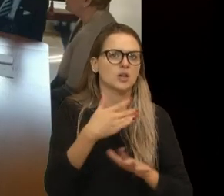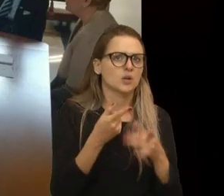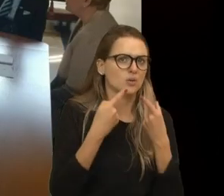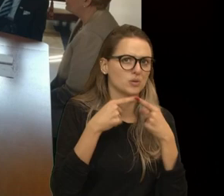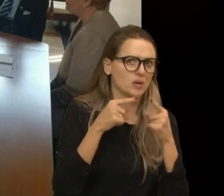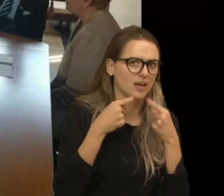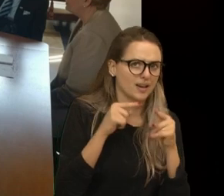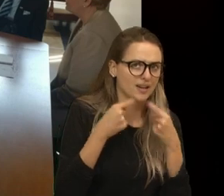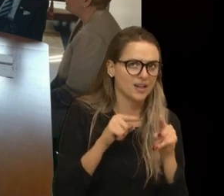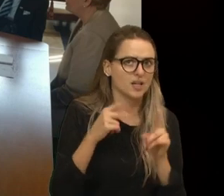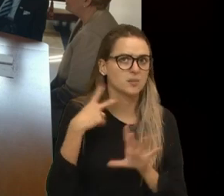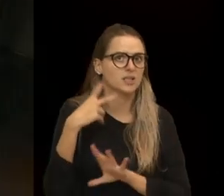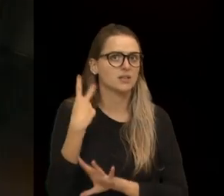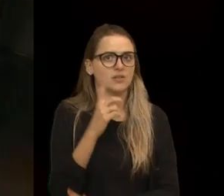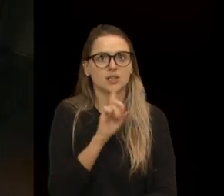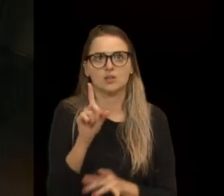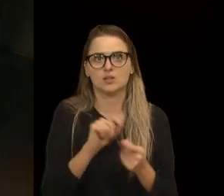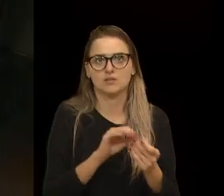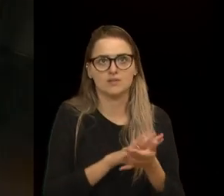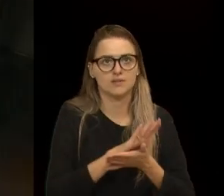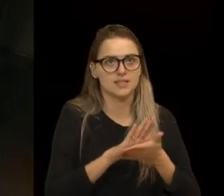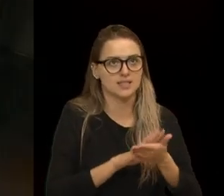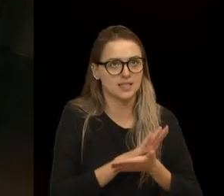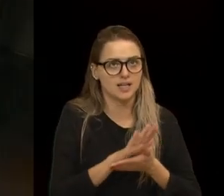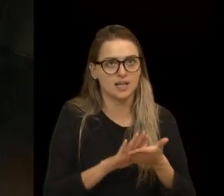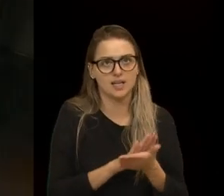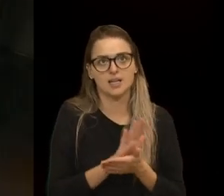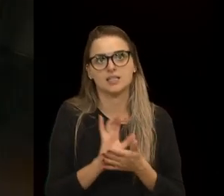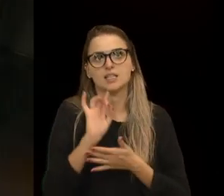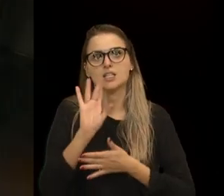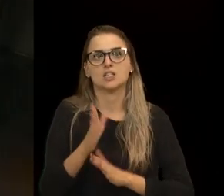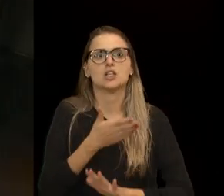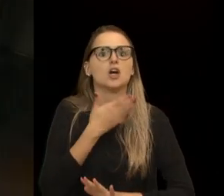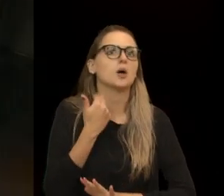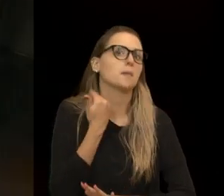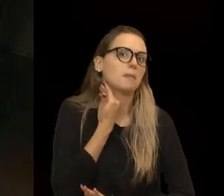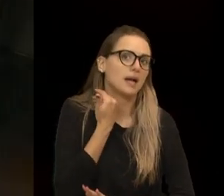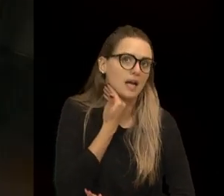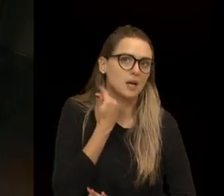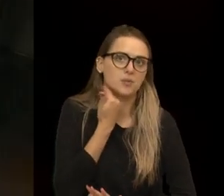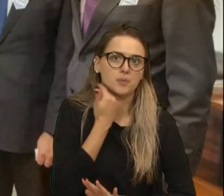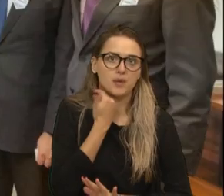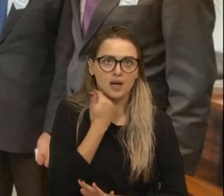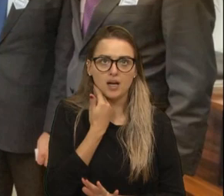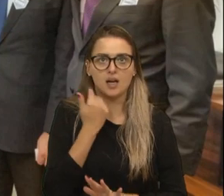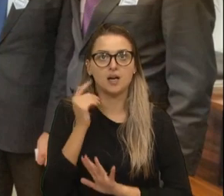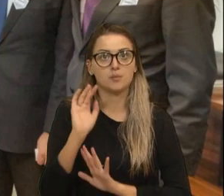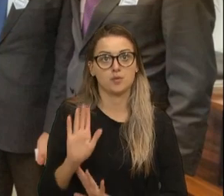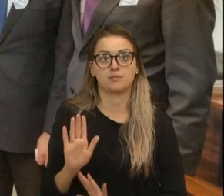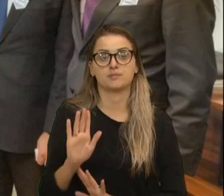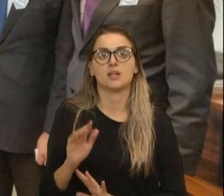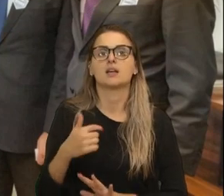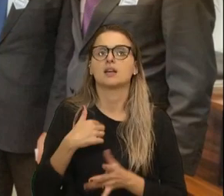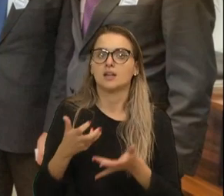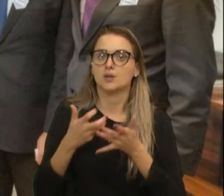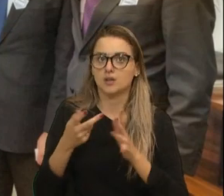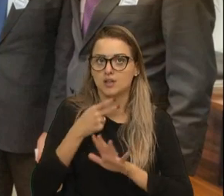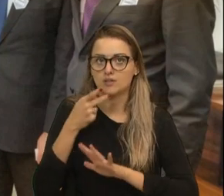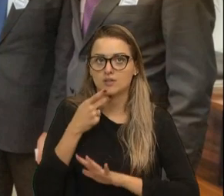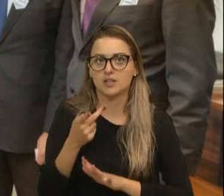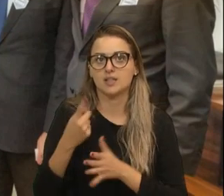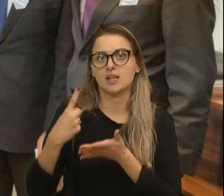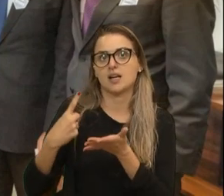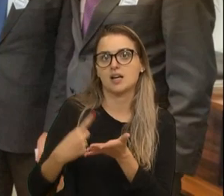né, que vereador não faz nada, que a gente fica aqui só conversando, no blá, blá, blá, vereador Frisso, quero dizer que a nossa